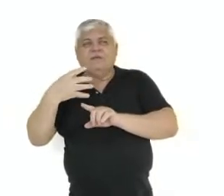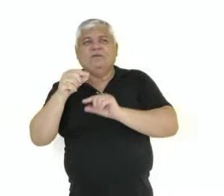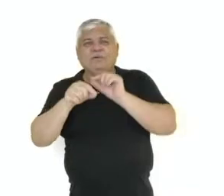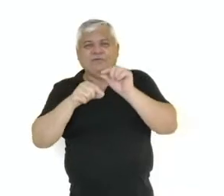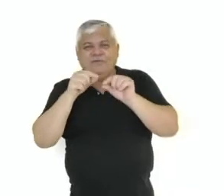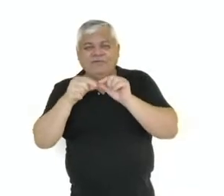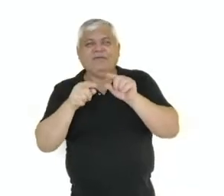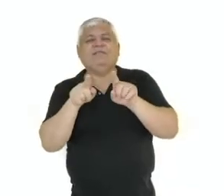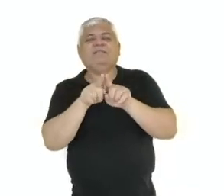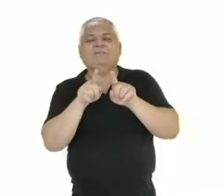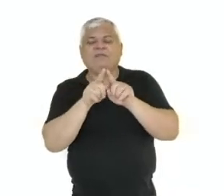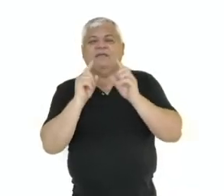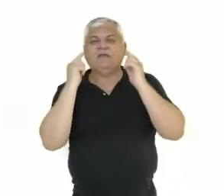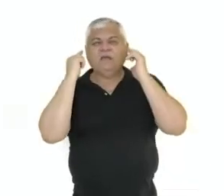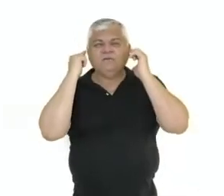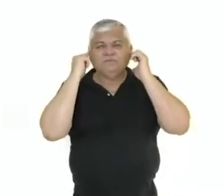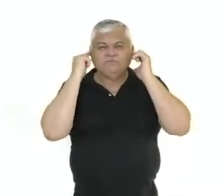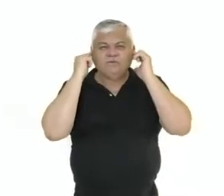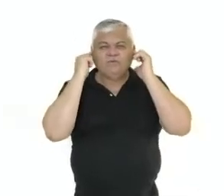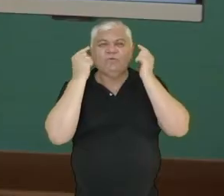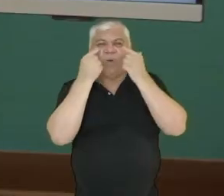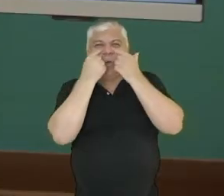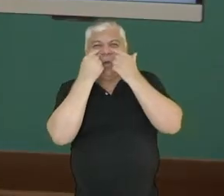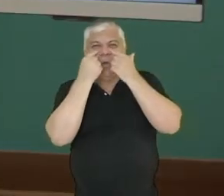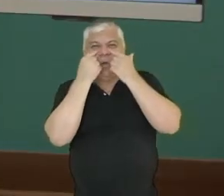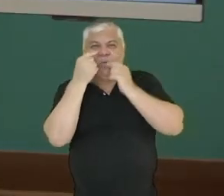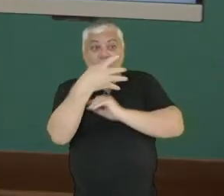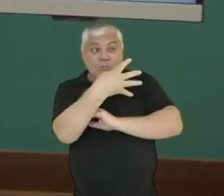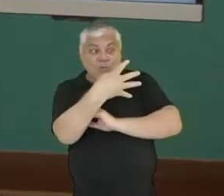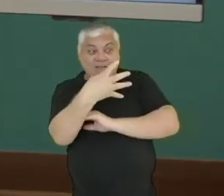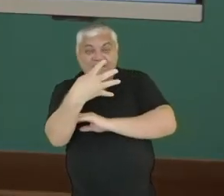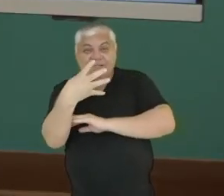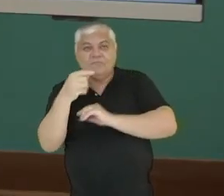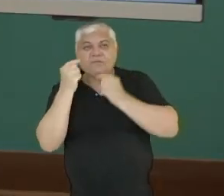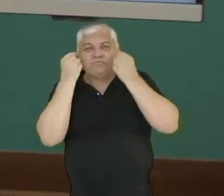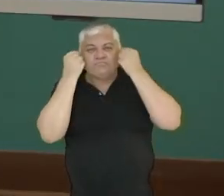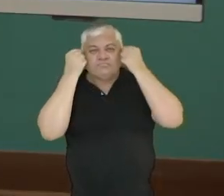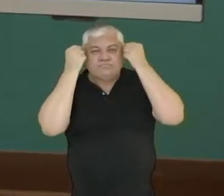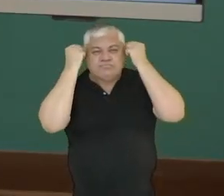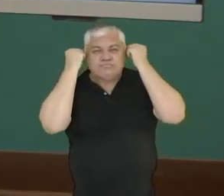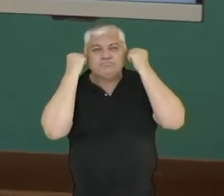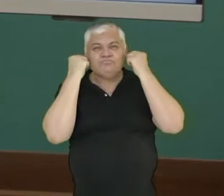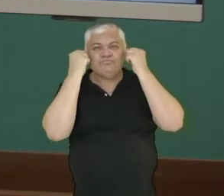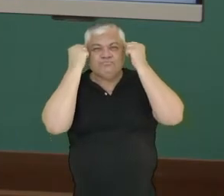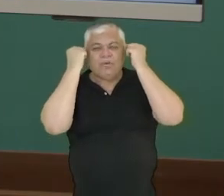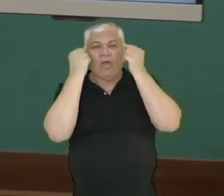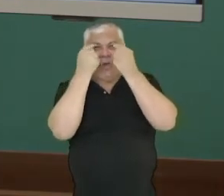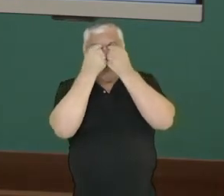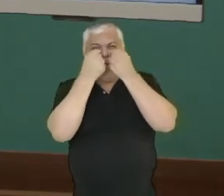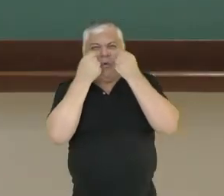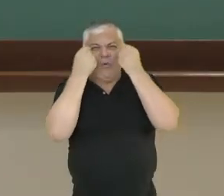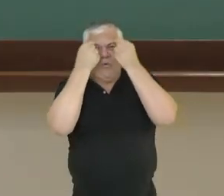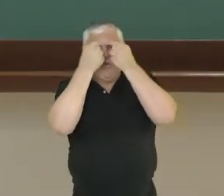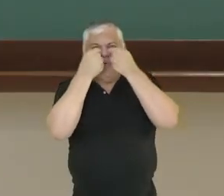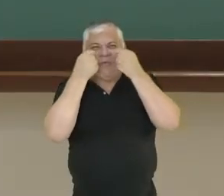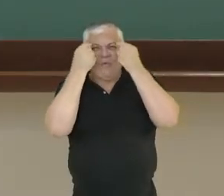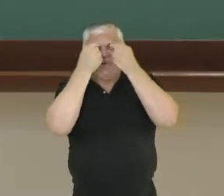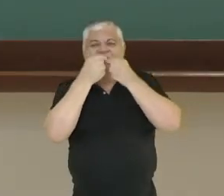pavilhões auriculares e dos olhos. Então, formariam os pavilhões auriculares e os olhos nessa